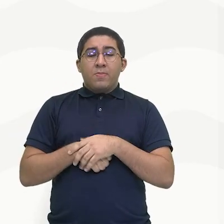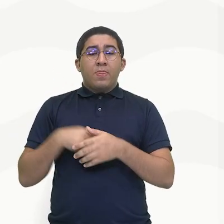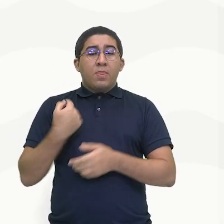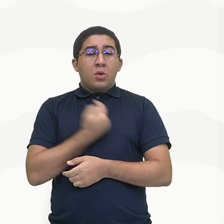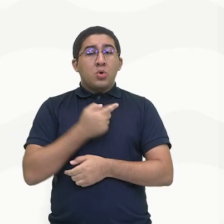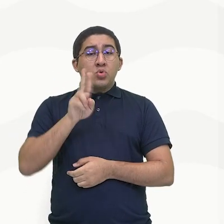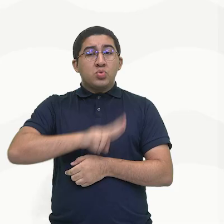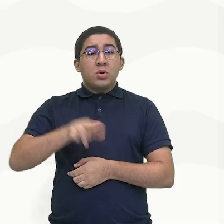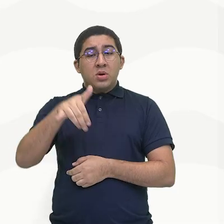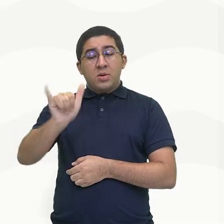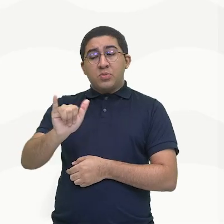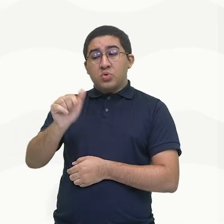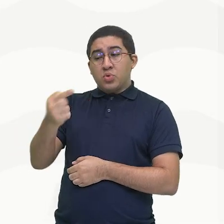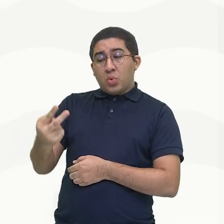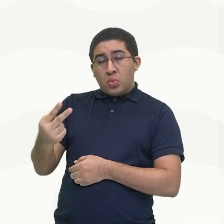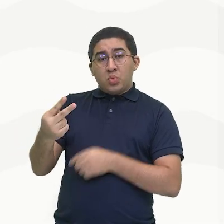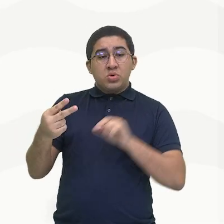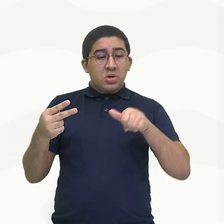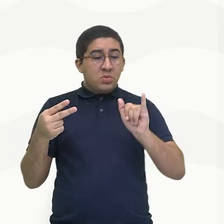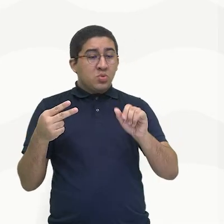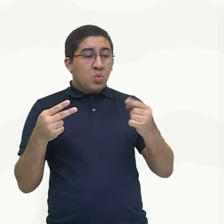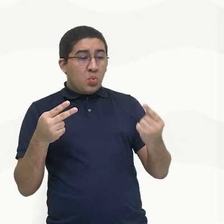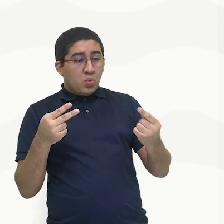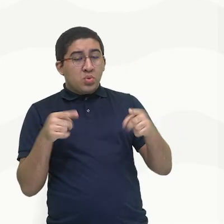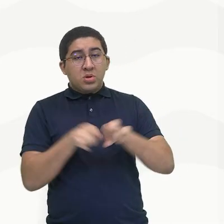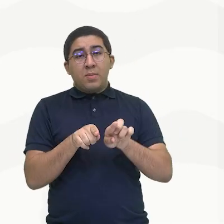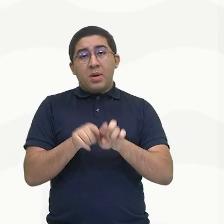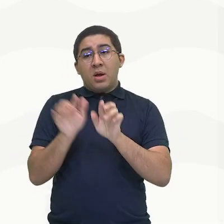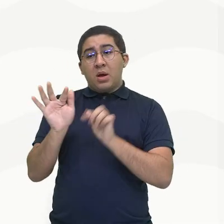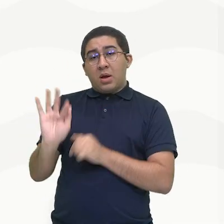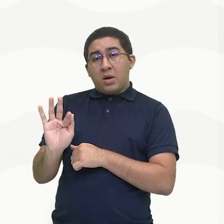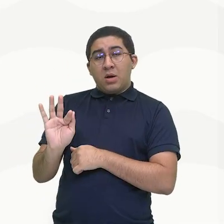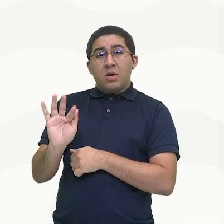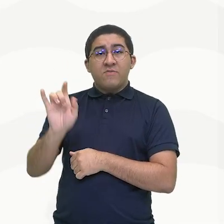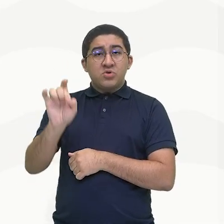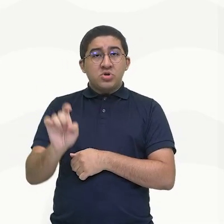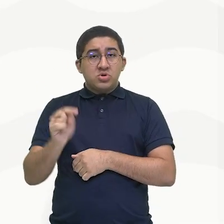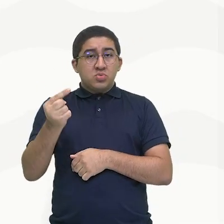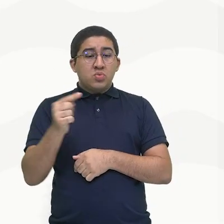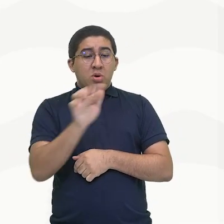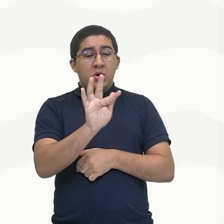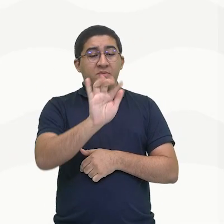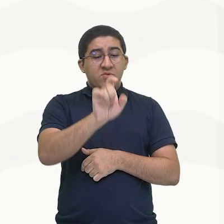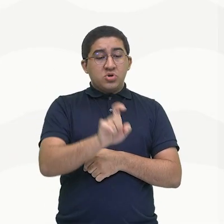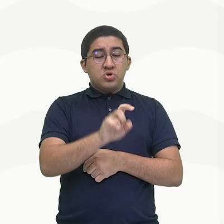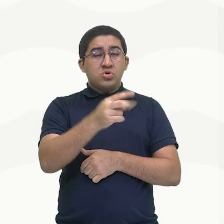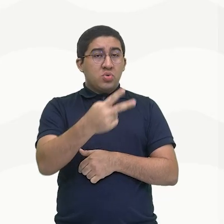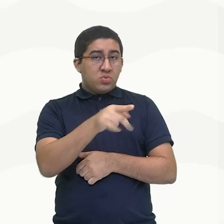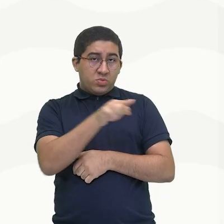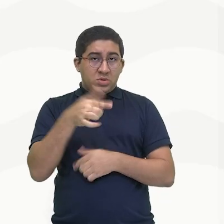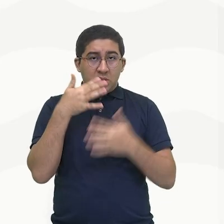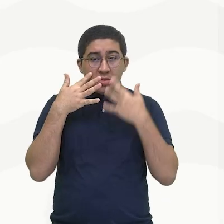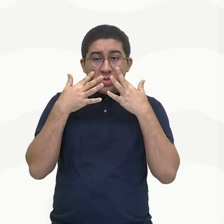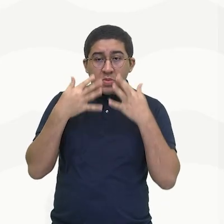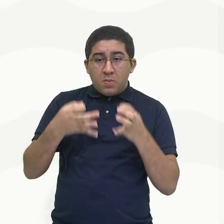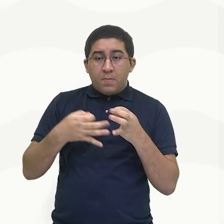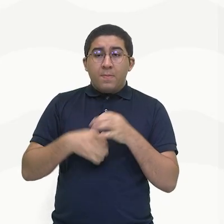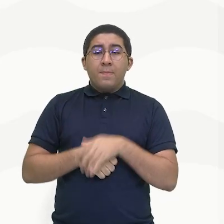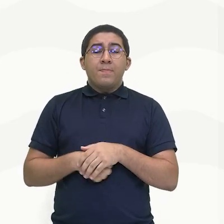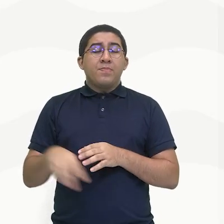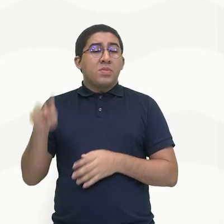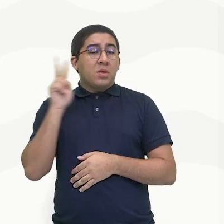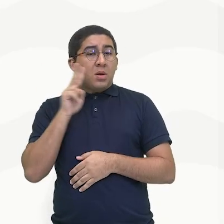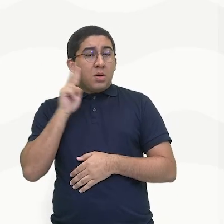utilizamos Y2, Y1 e F também de X1 e F de X2, que é para vocês ficarem atentos, tá? Lembrando que